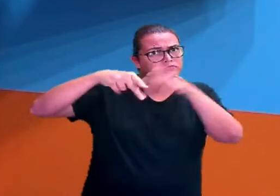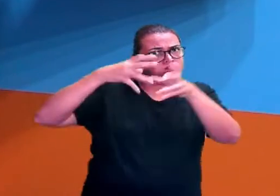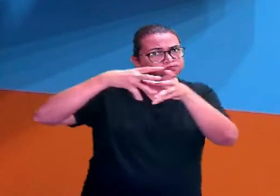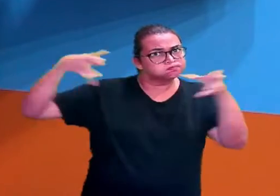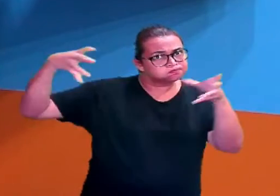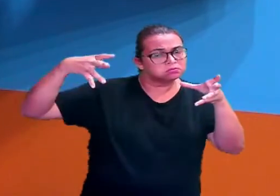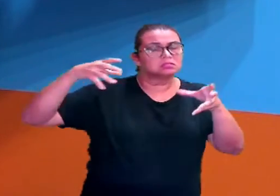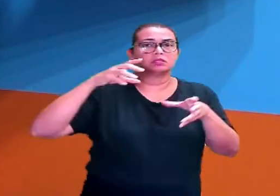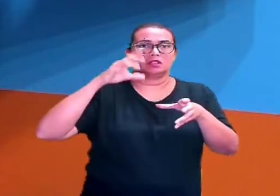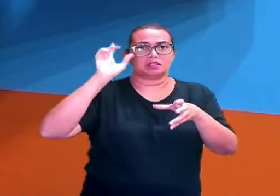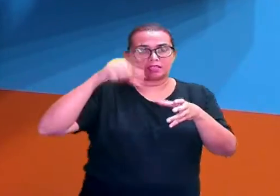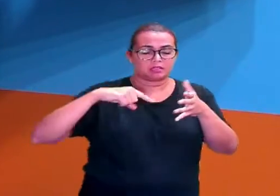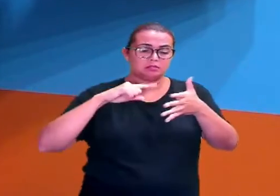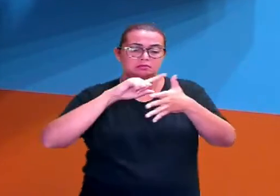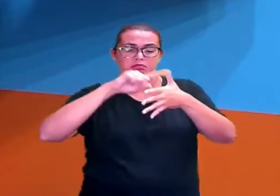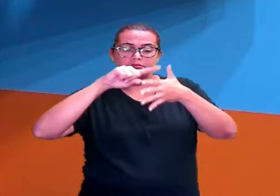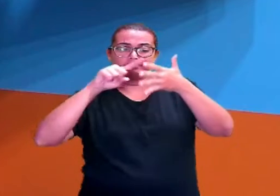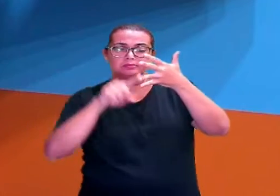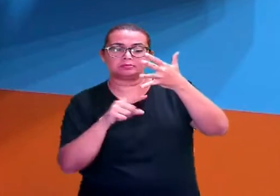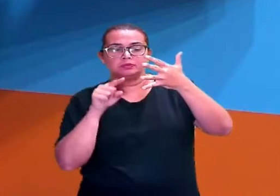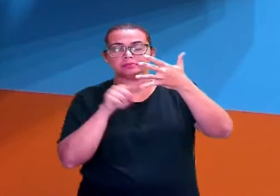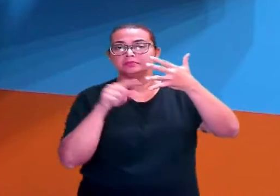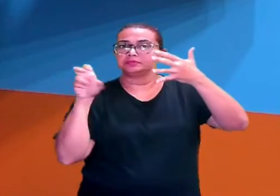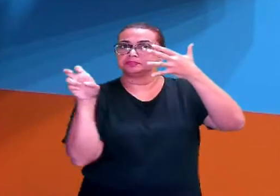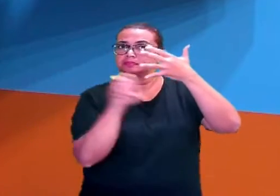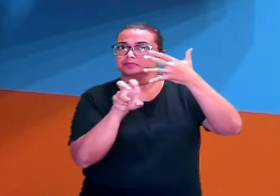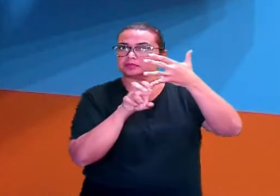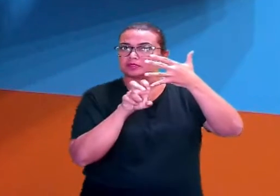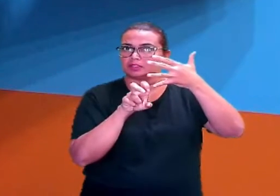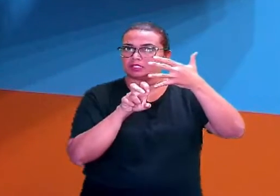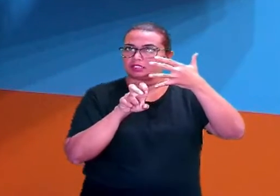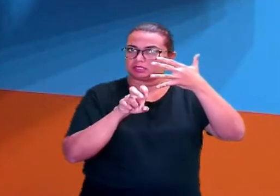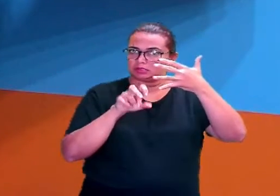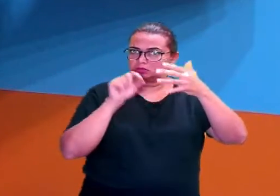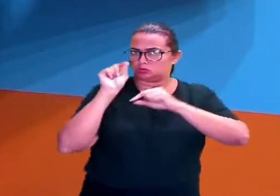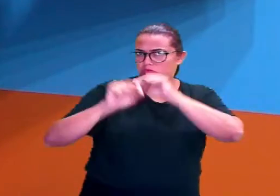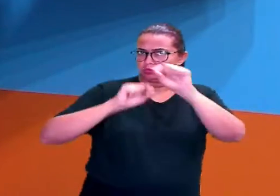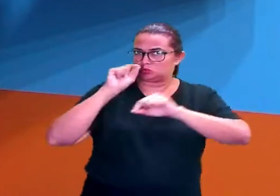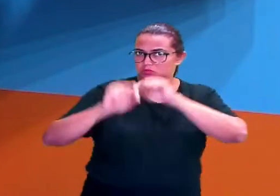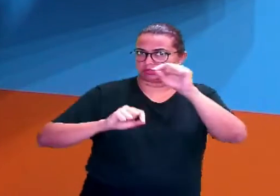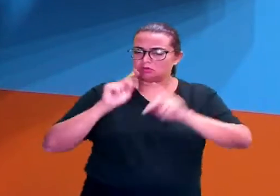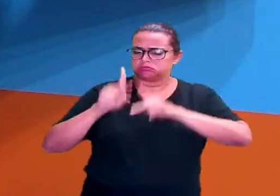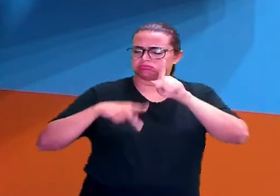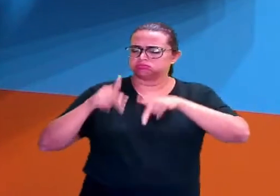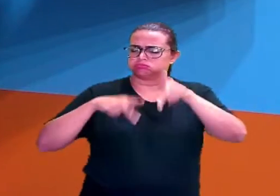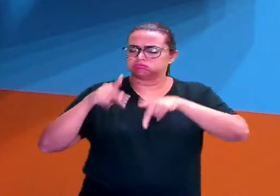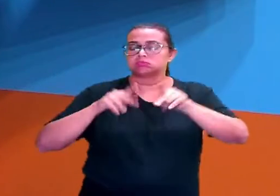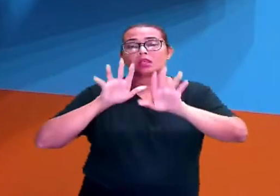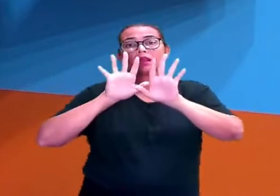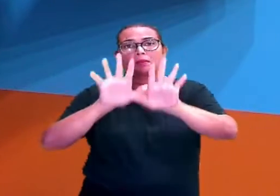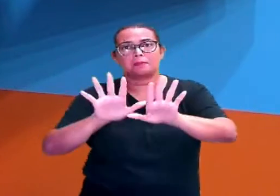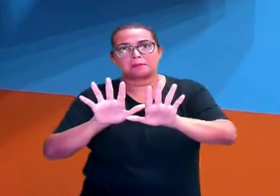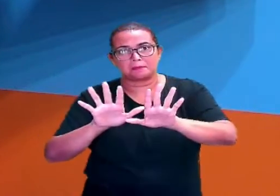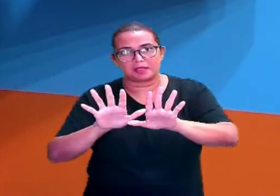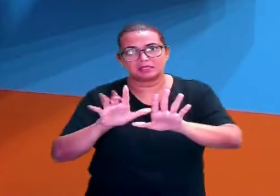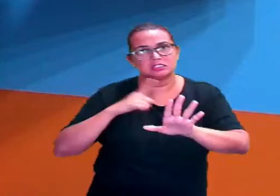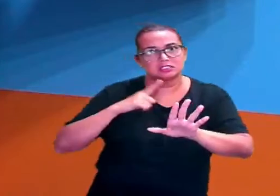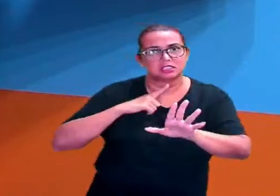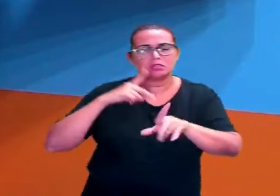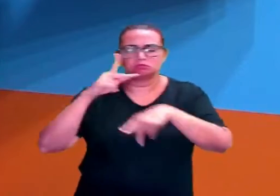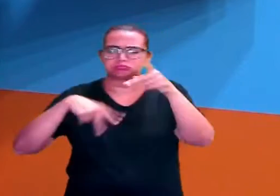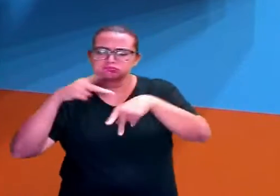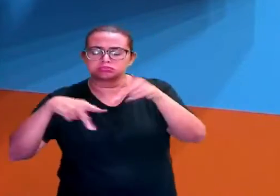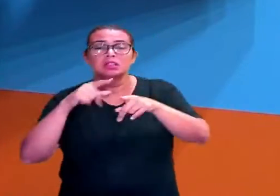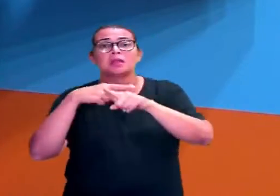ranking mundial. Mas, mesmo sendo o quinto país mais populoso do mundo, é um país pouco